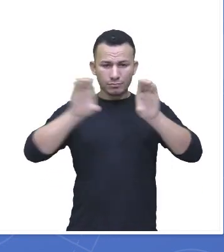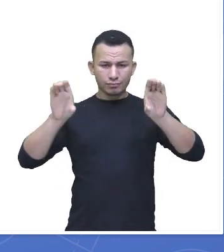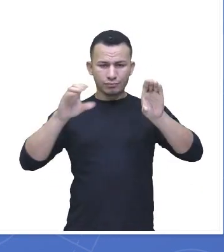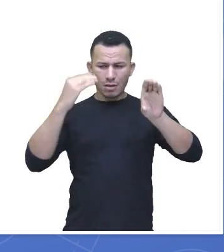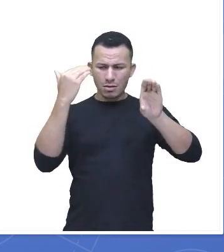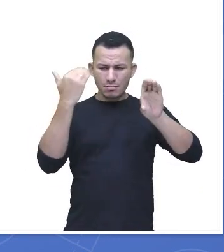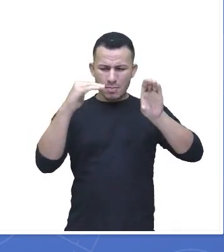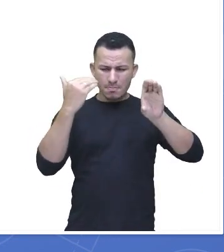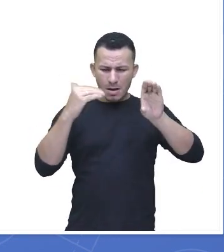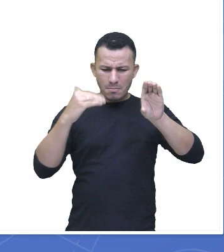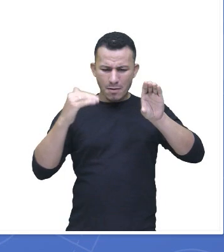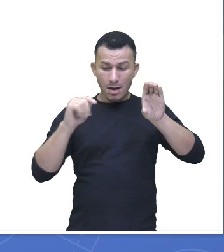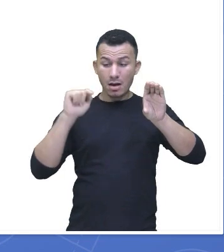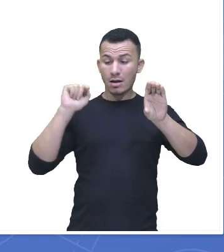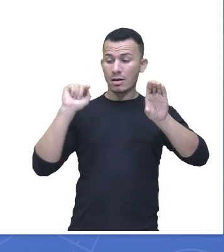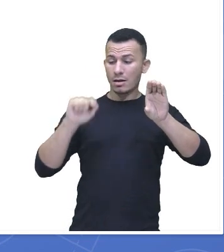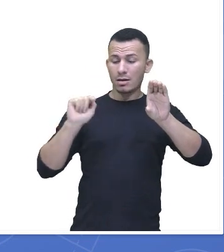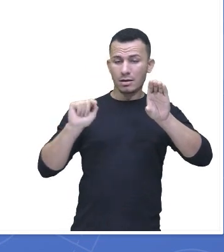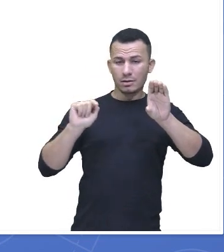feixe